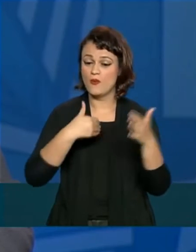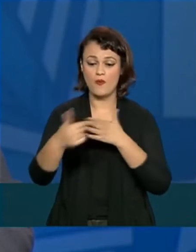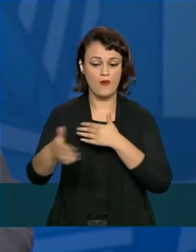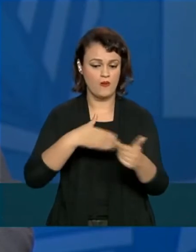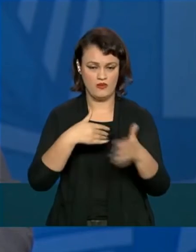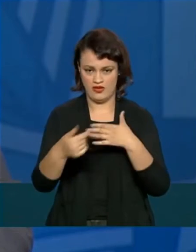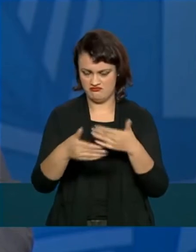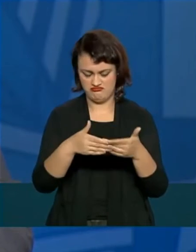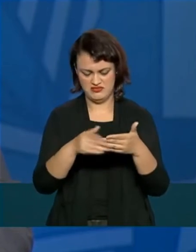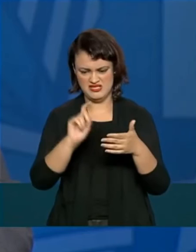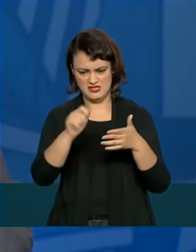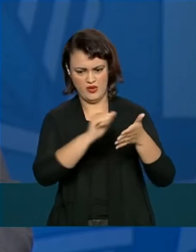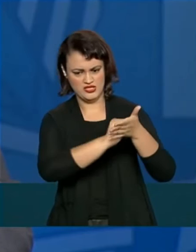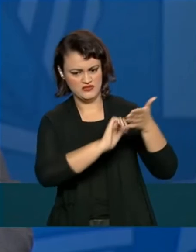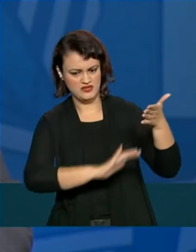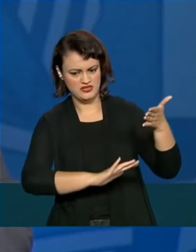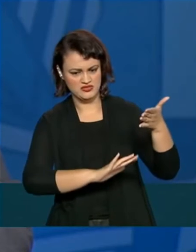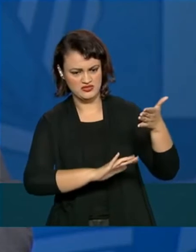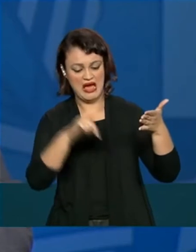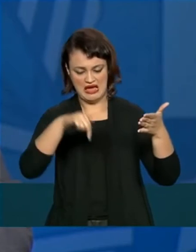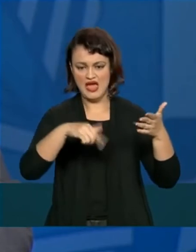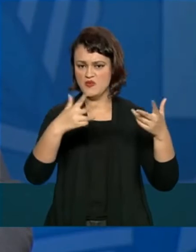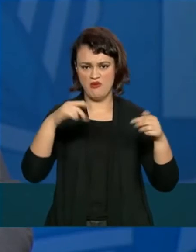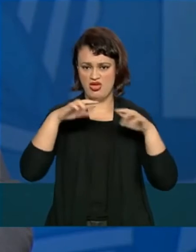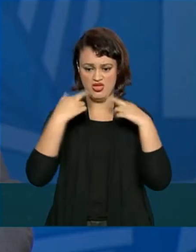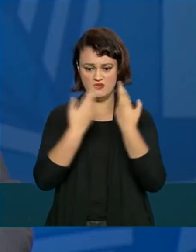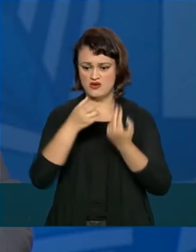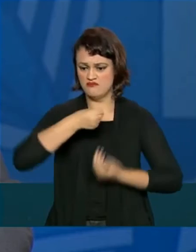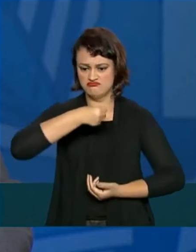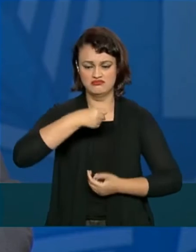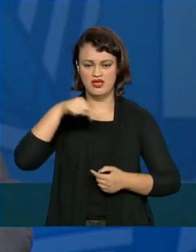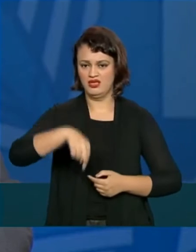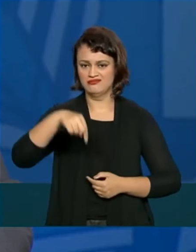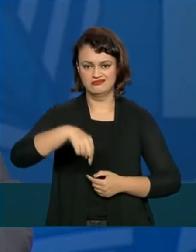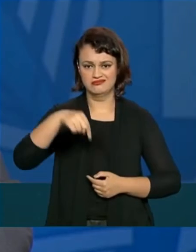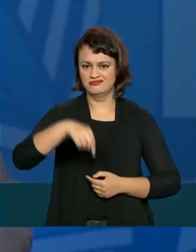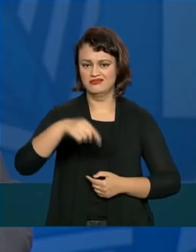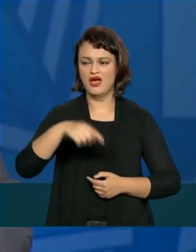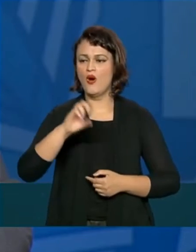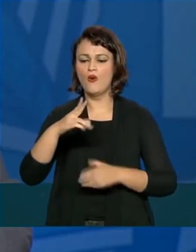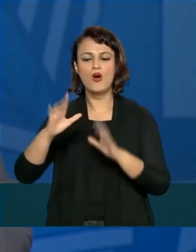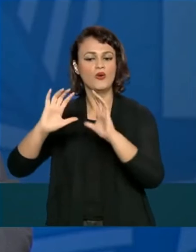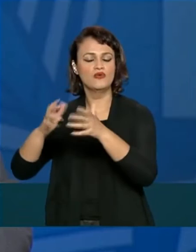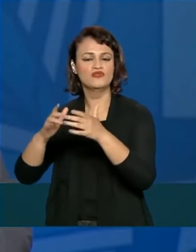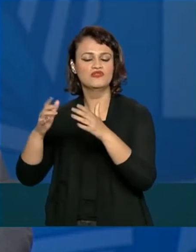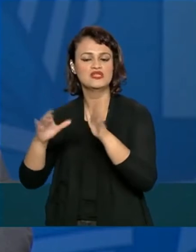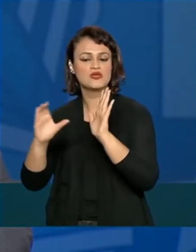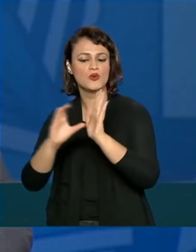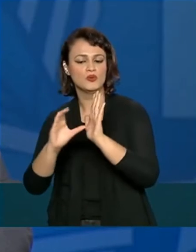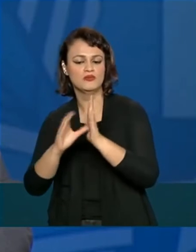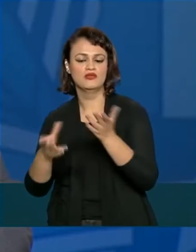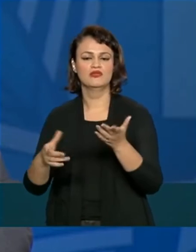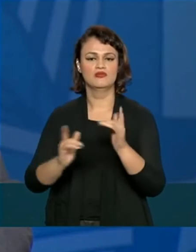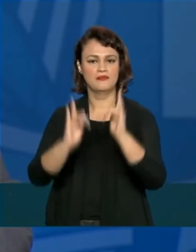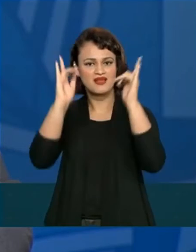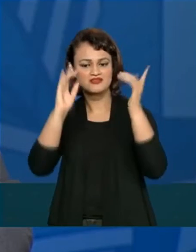de atividade, até essa nossa reunião aqui, nessa entrevista coletiva, até uma convivência em um condomínio, até o